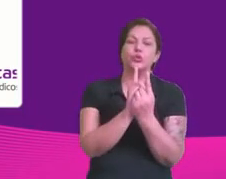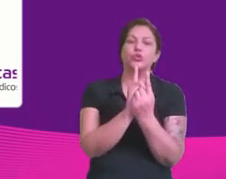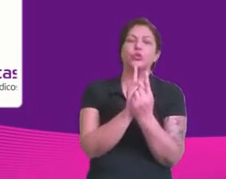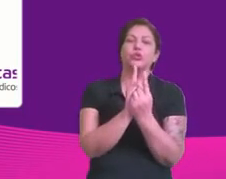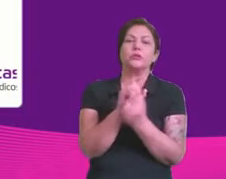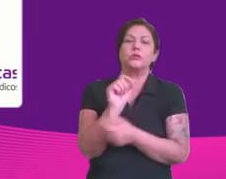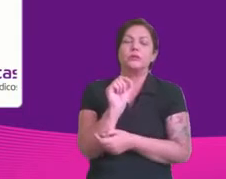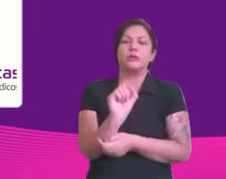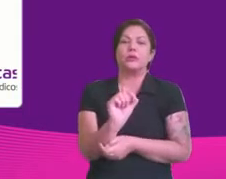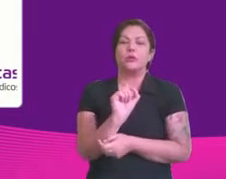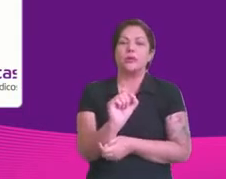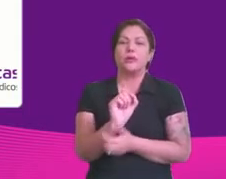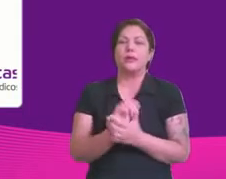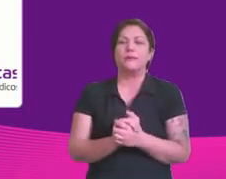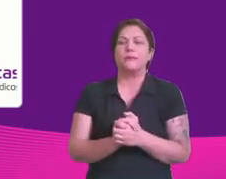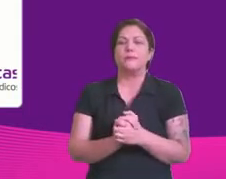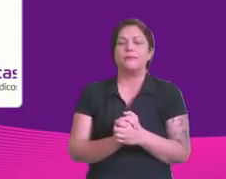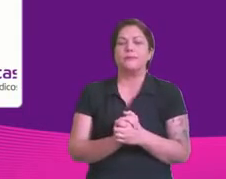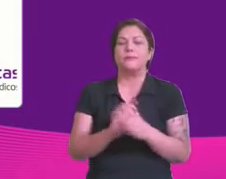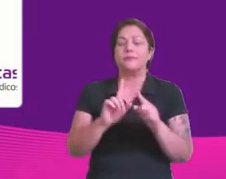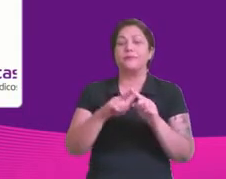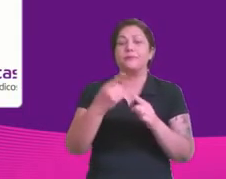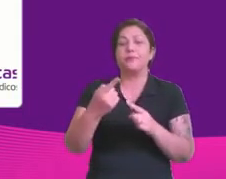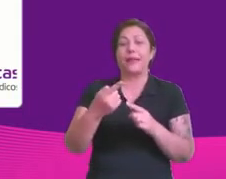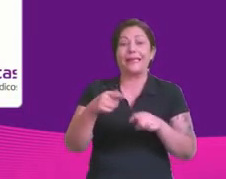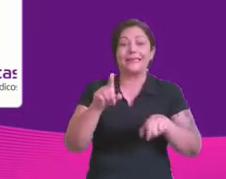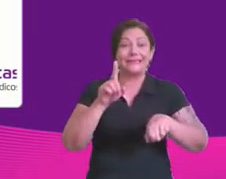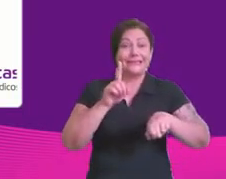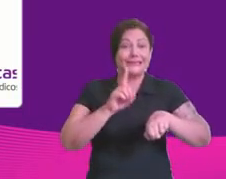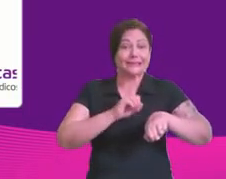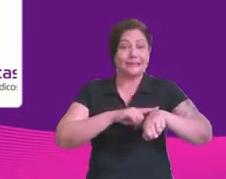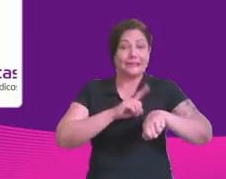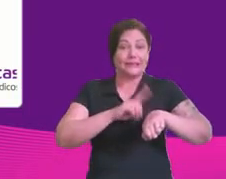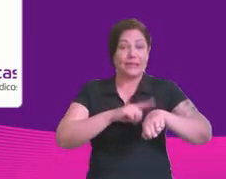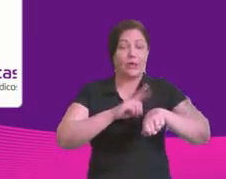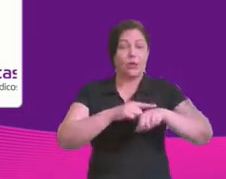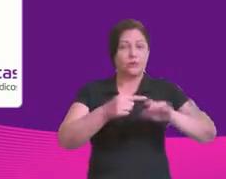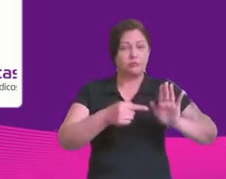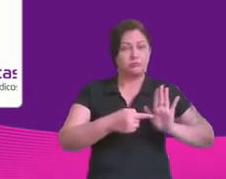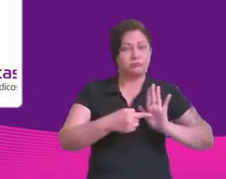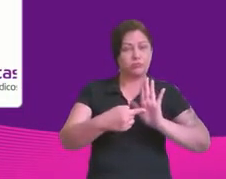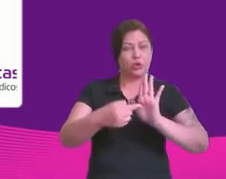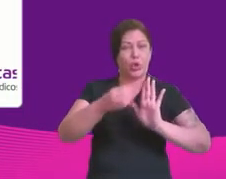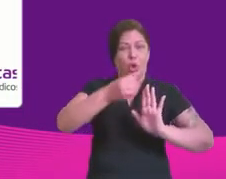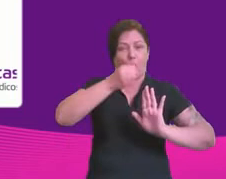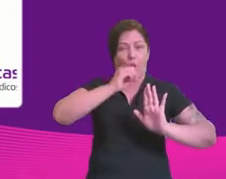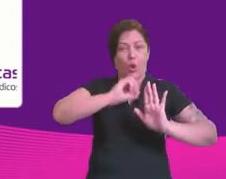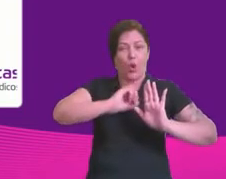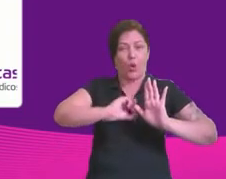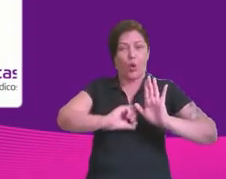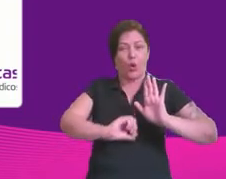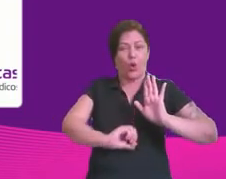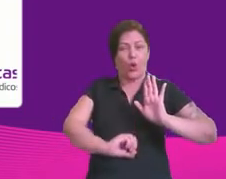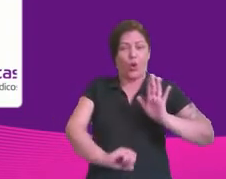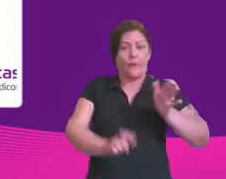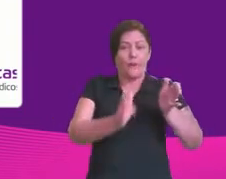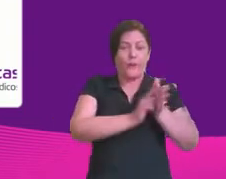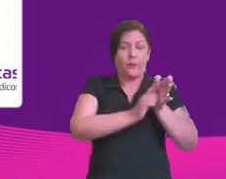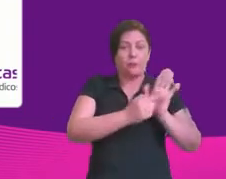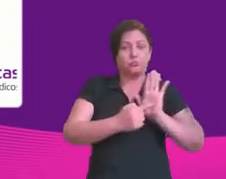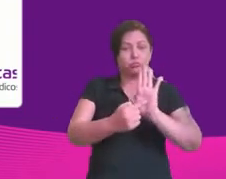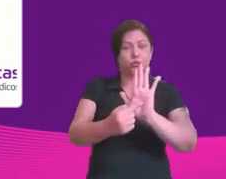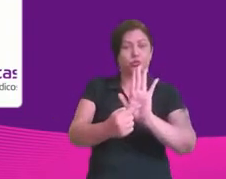ECOG-PS1. Na endoscopia trazida na consulta, ela tinha uma